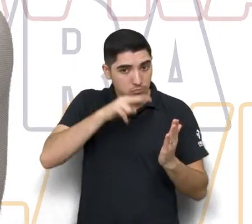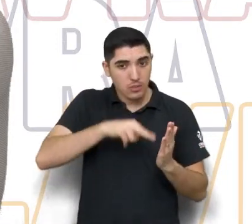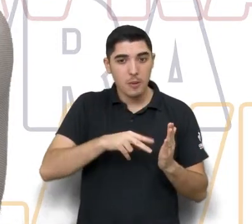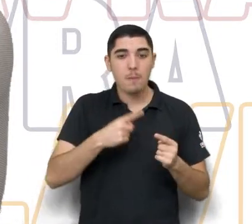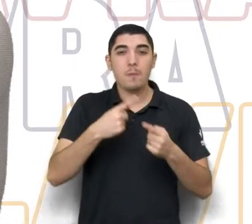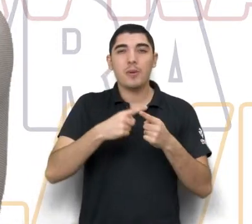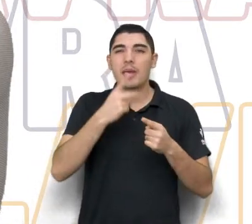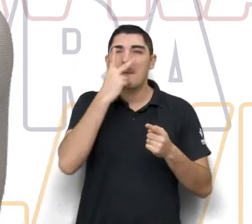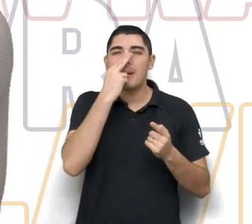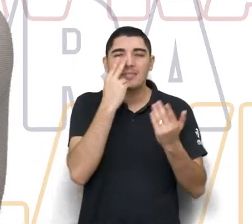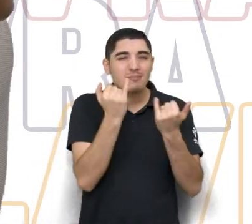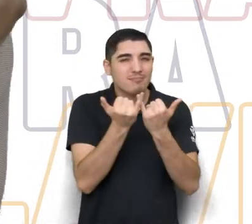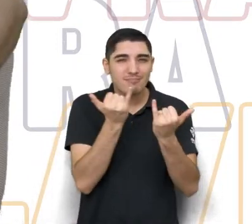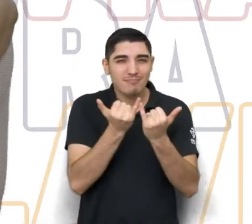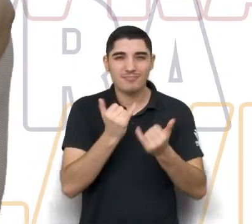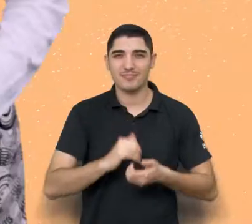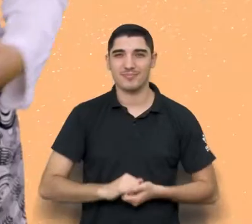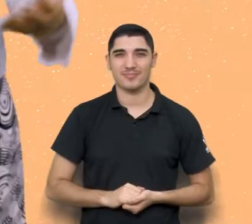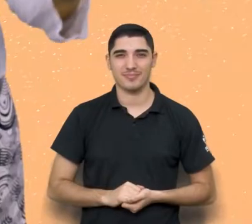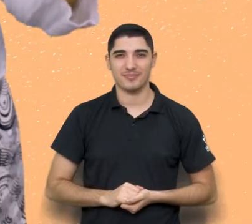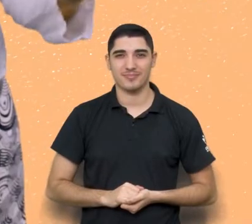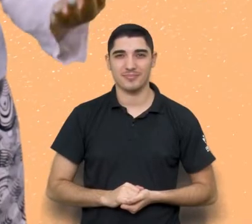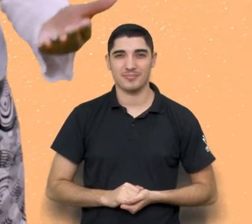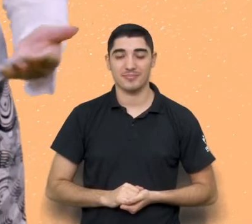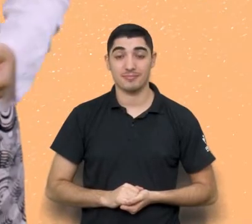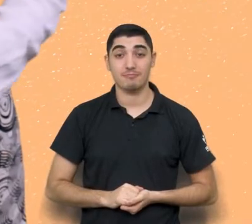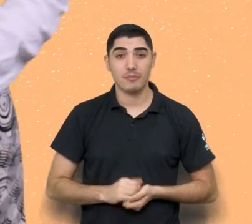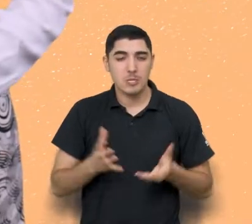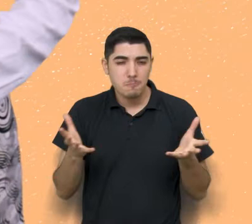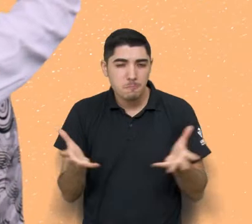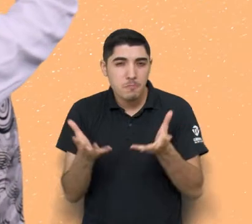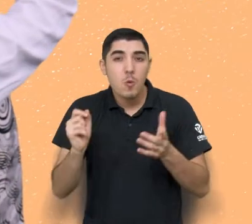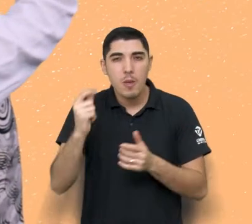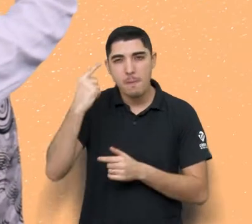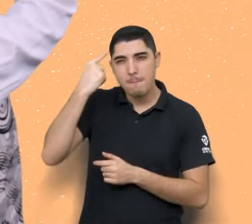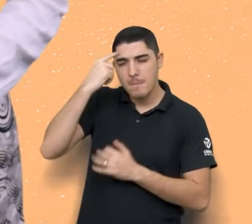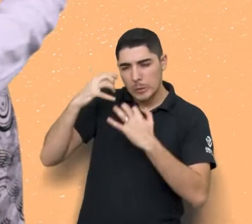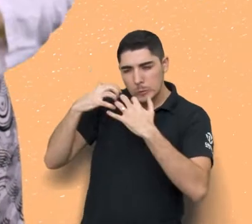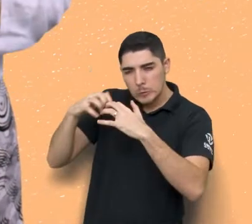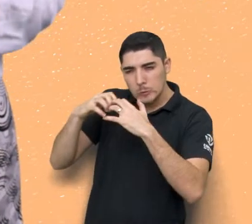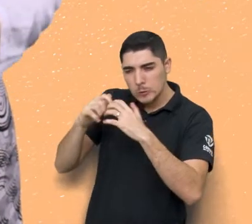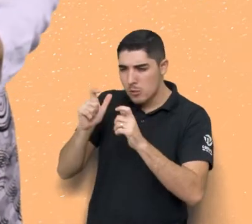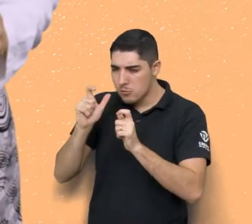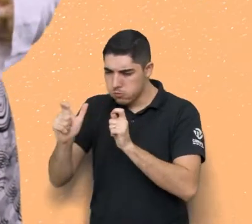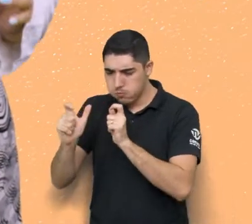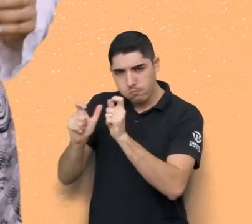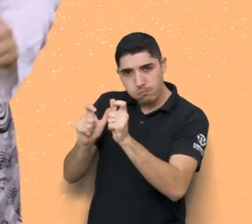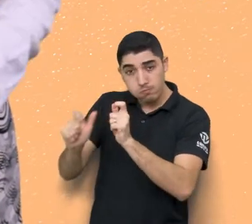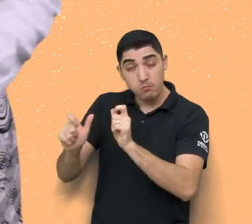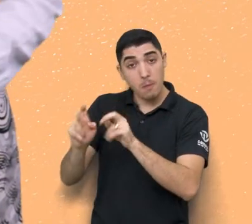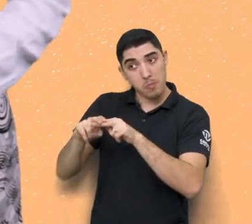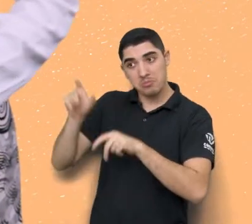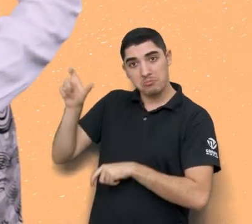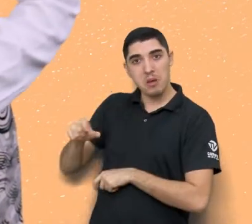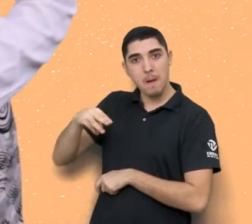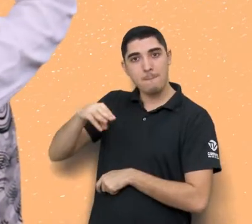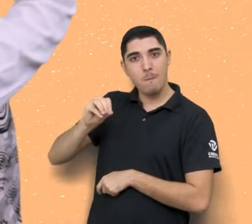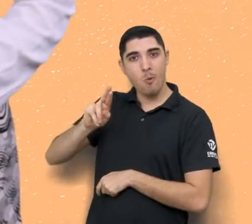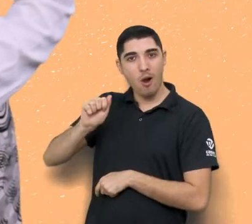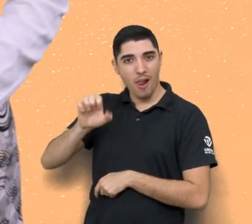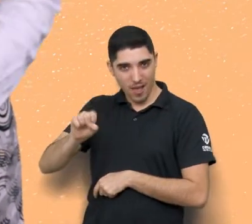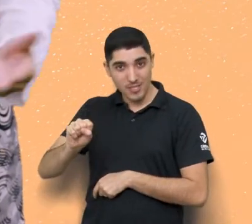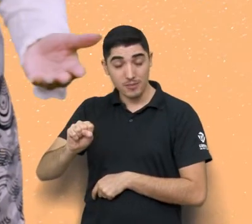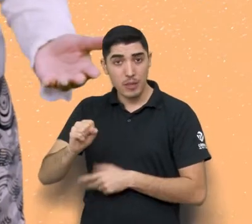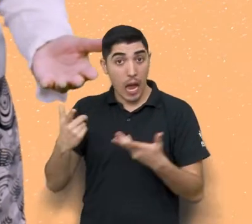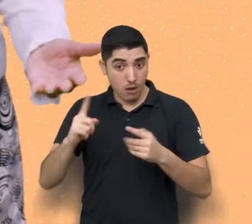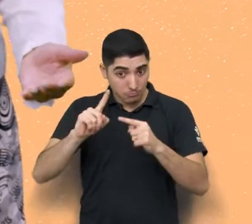os quadriláteros de papel jornal. O incentivo ao pensamento crítico foi o grande despertar para o poeta Moraes.